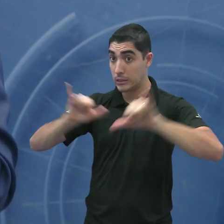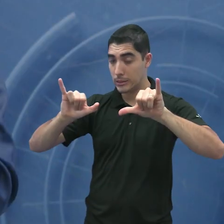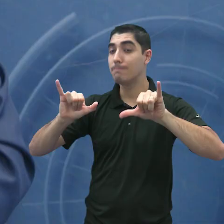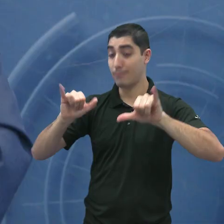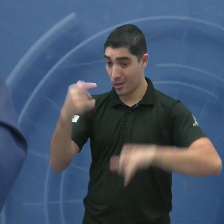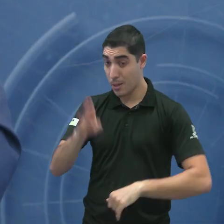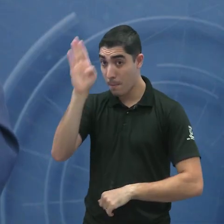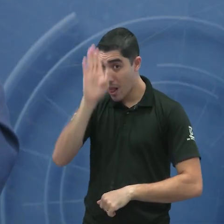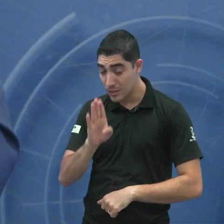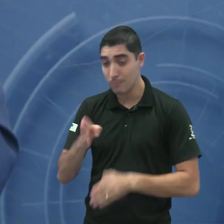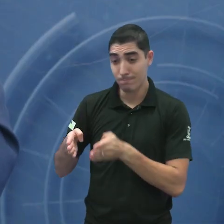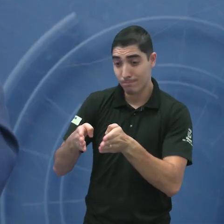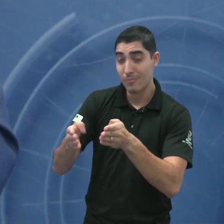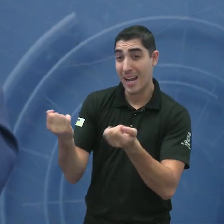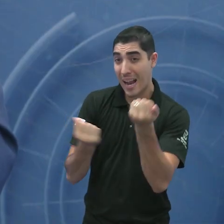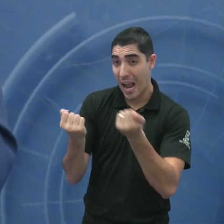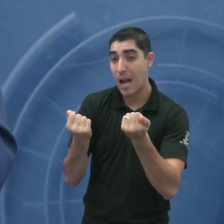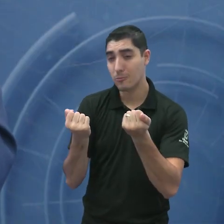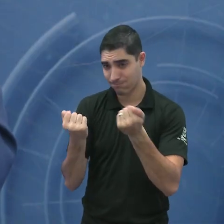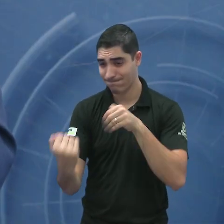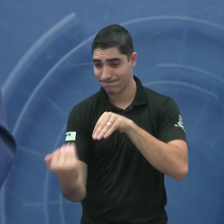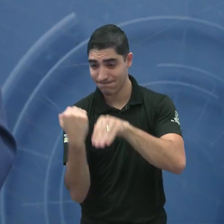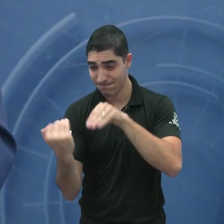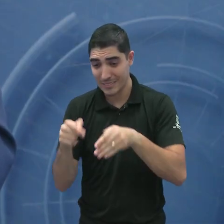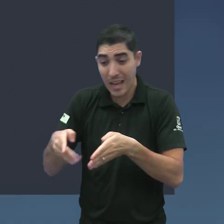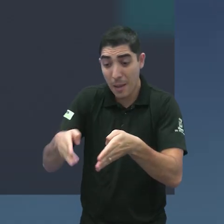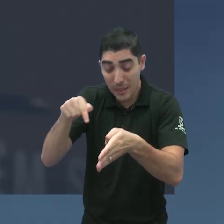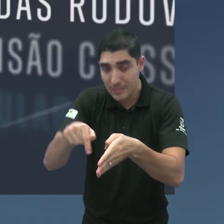rodovias brasileiras, né? Segundo a pesquisa,